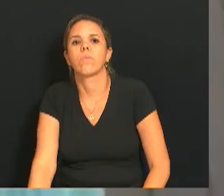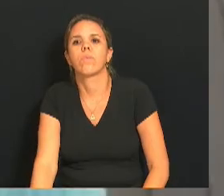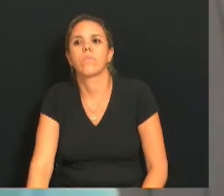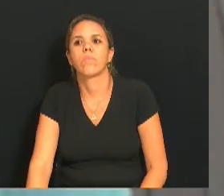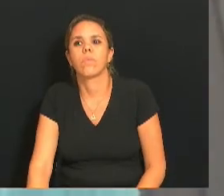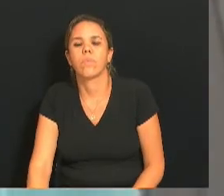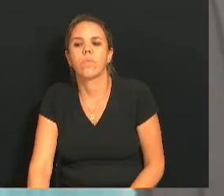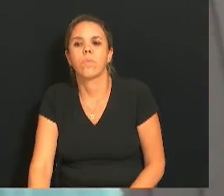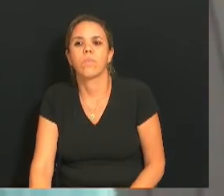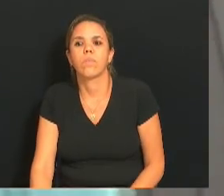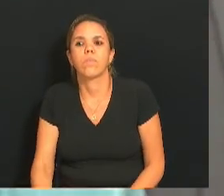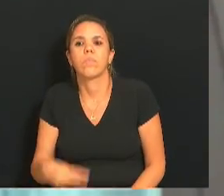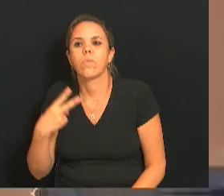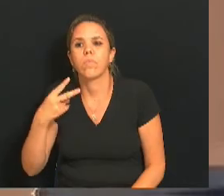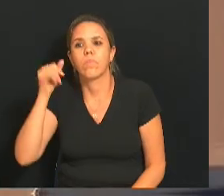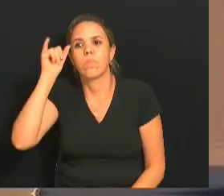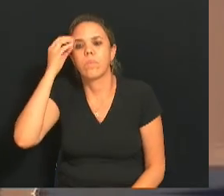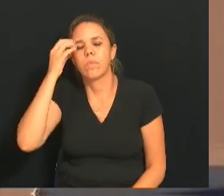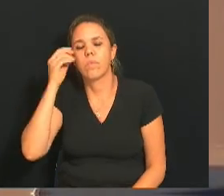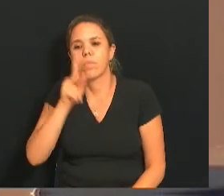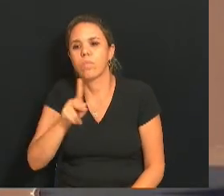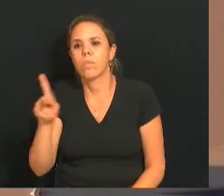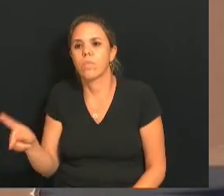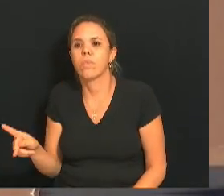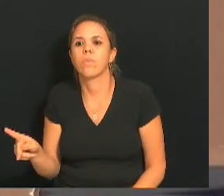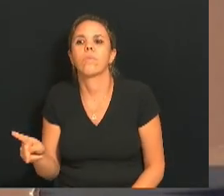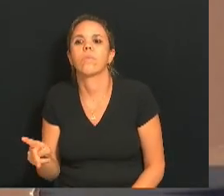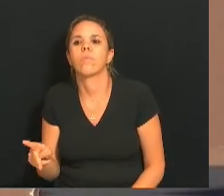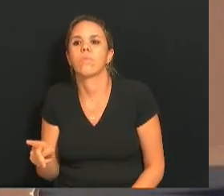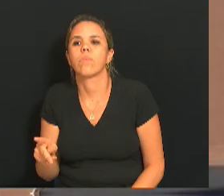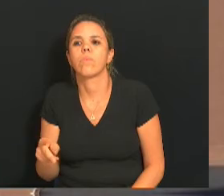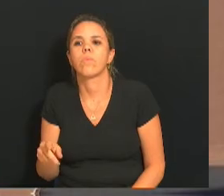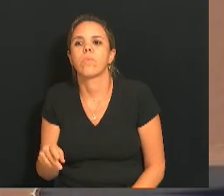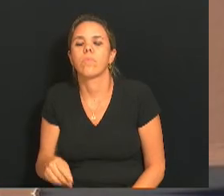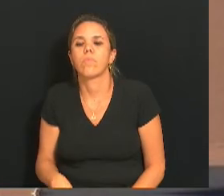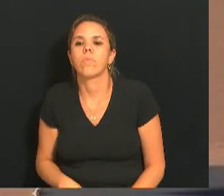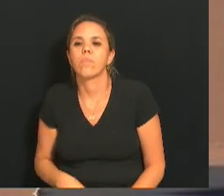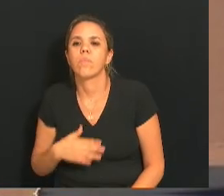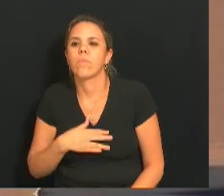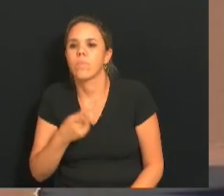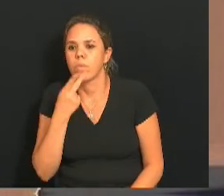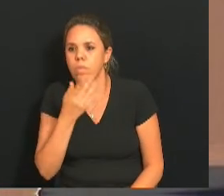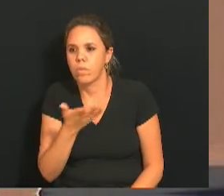Obrigado, vereador Paulo. Professor Marighella, gostaria de falar?